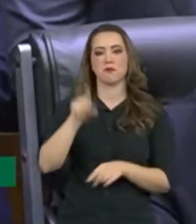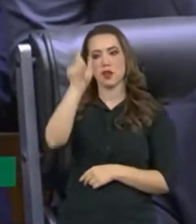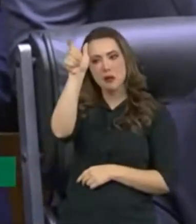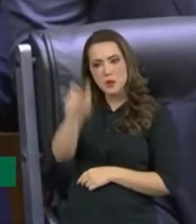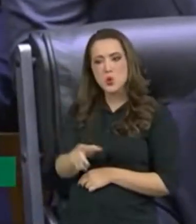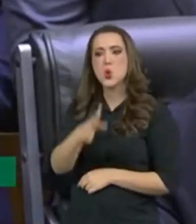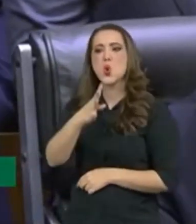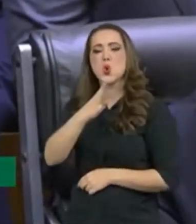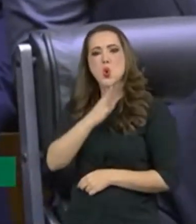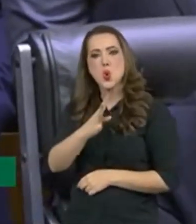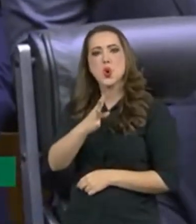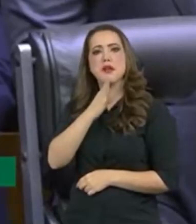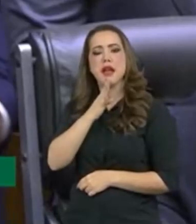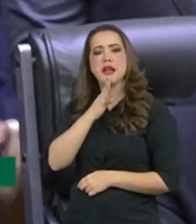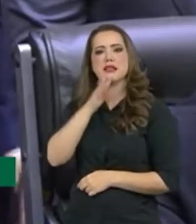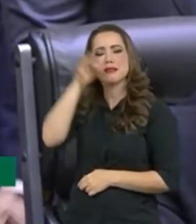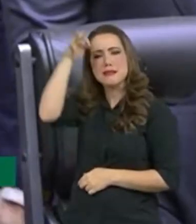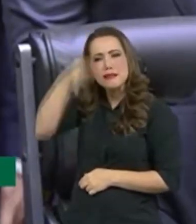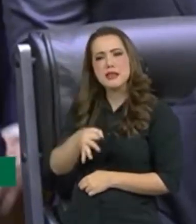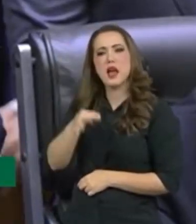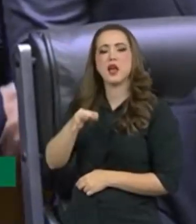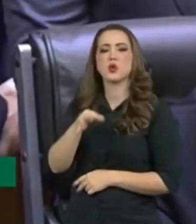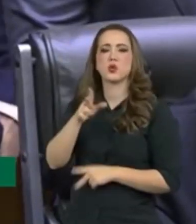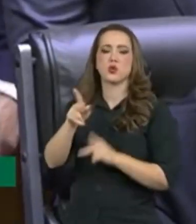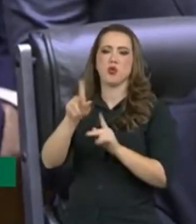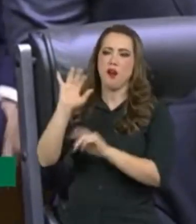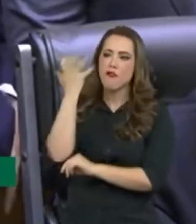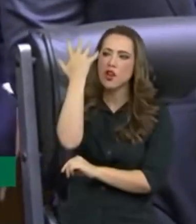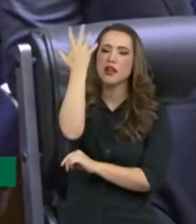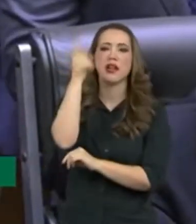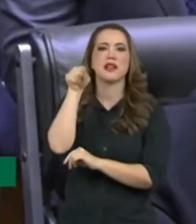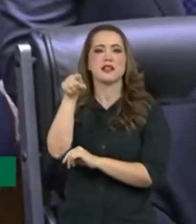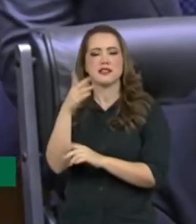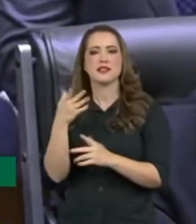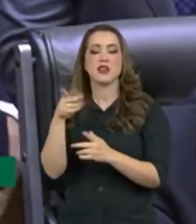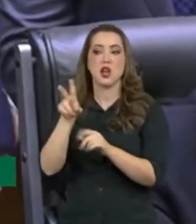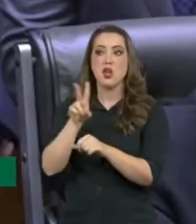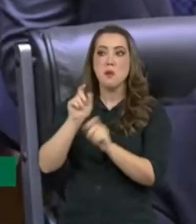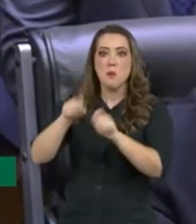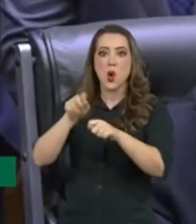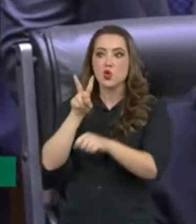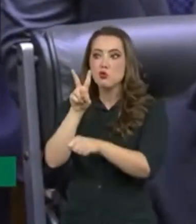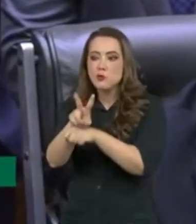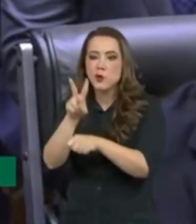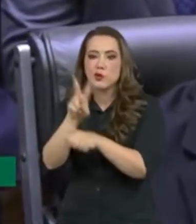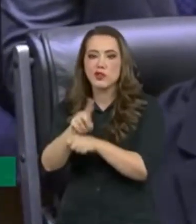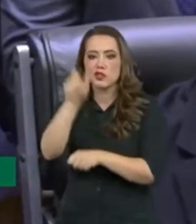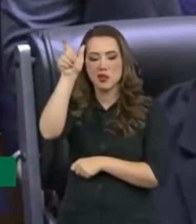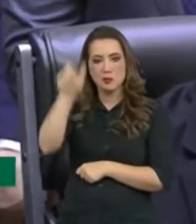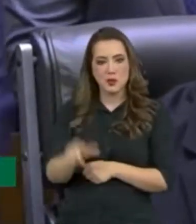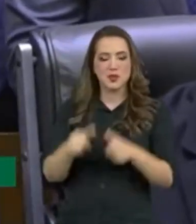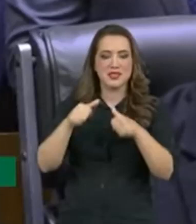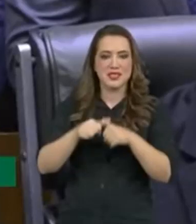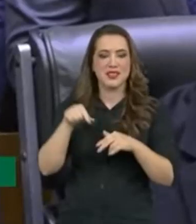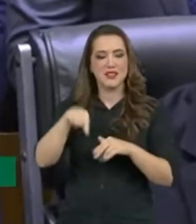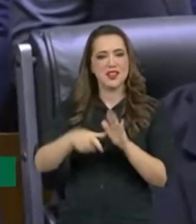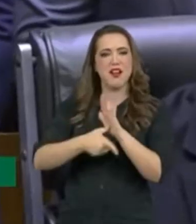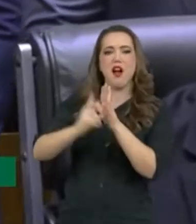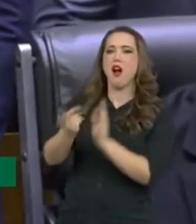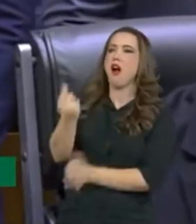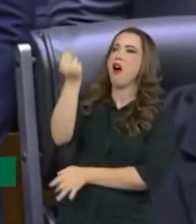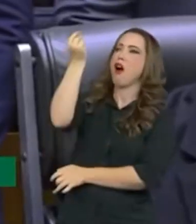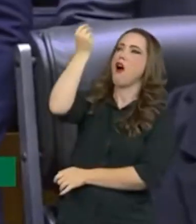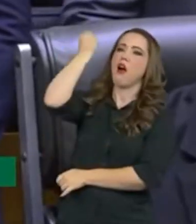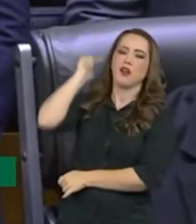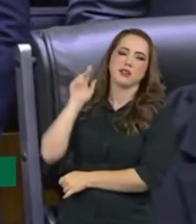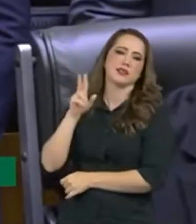conhece melhor nossas florestas, nem é mais eficaz de defendê-las do que o que estava aqui desde